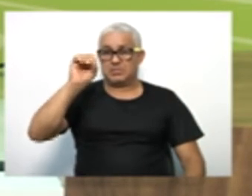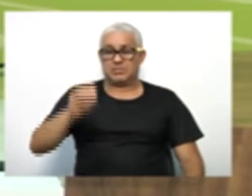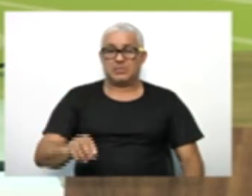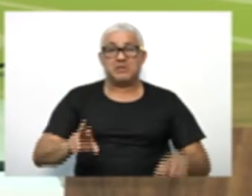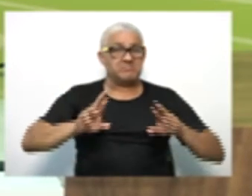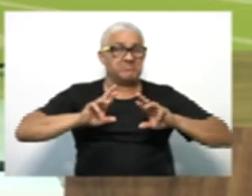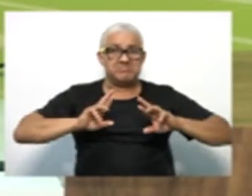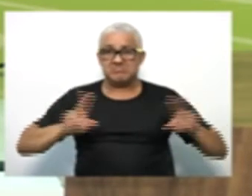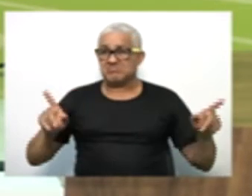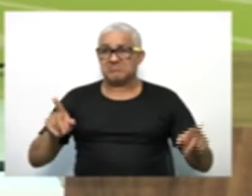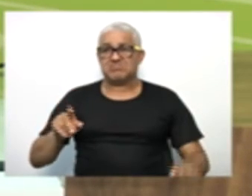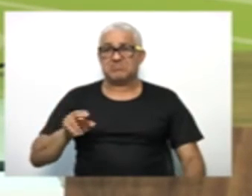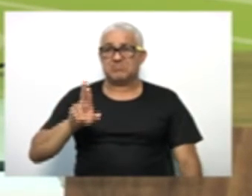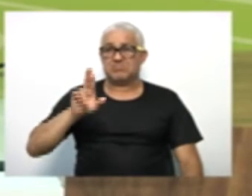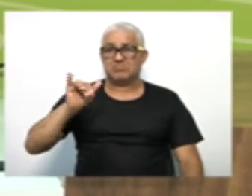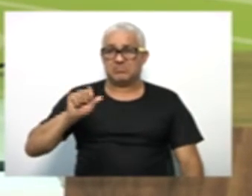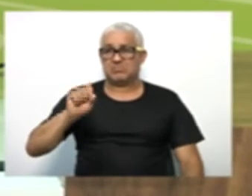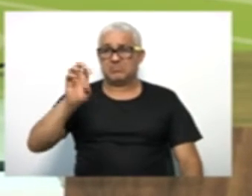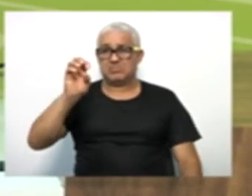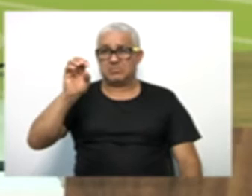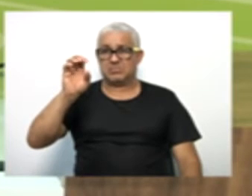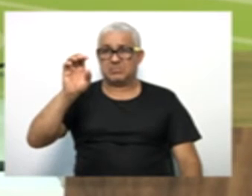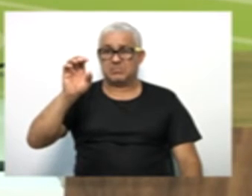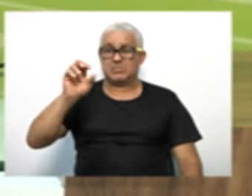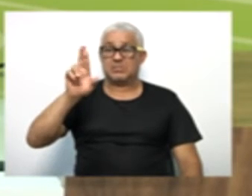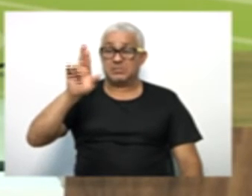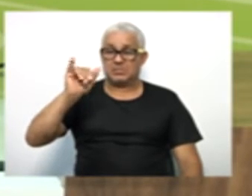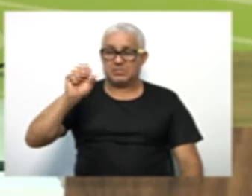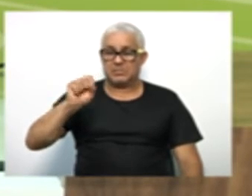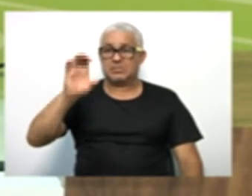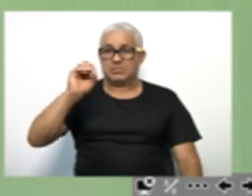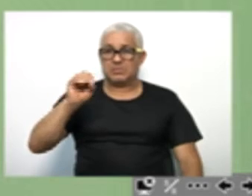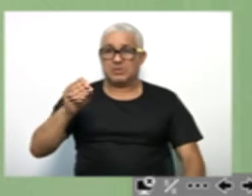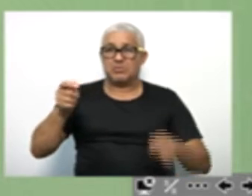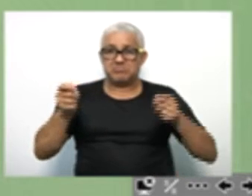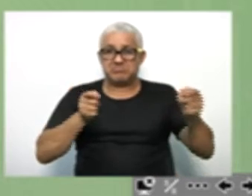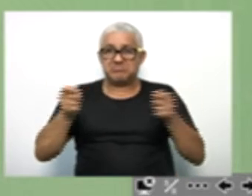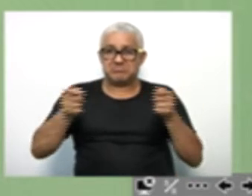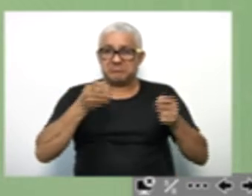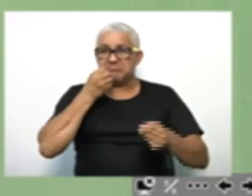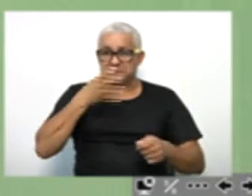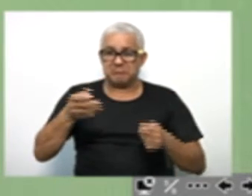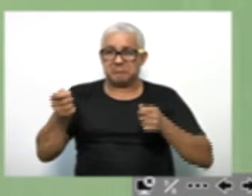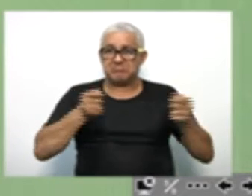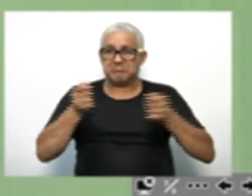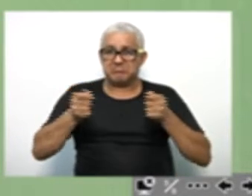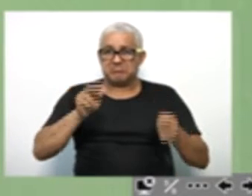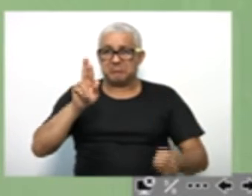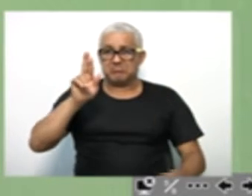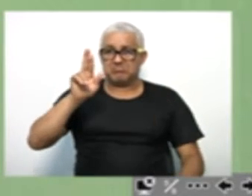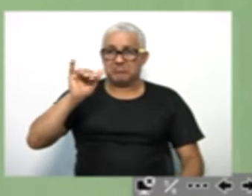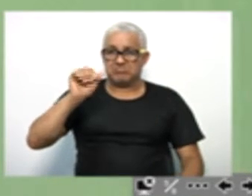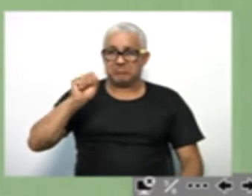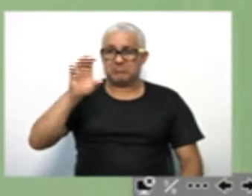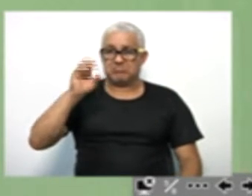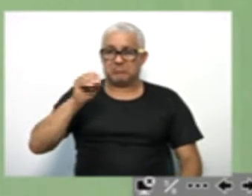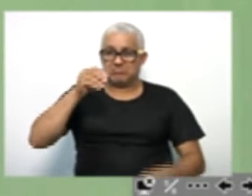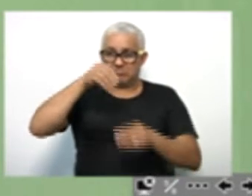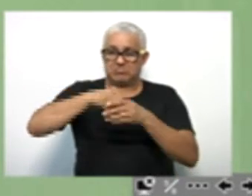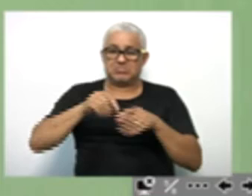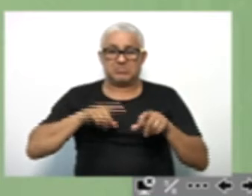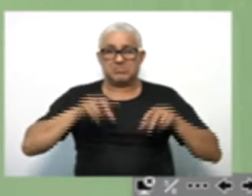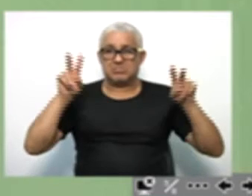risco, ele administra bem essa questão do risco. E aí dentro do contexto de negócio, gente, quando a